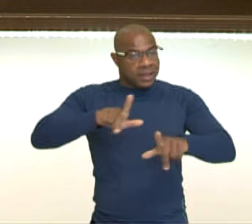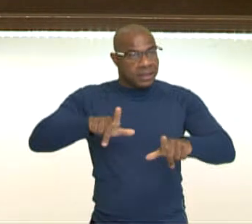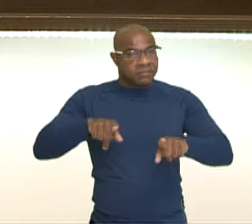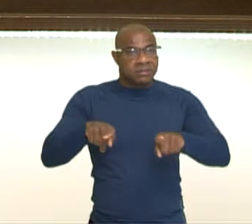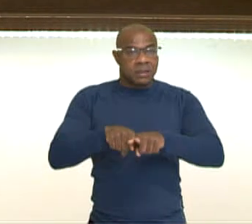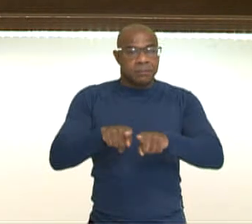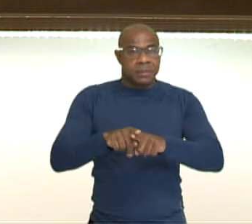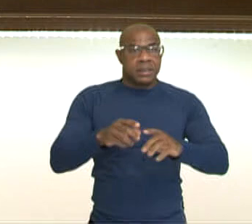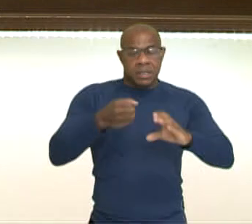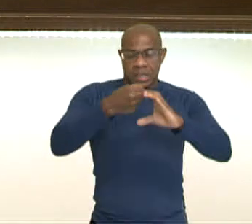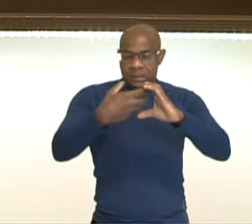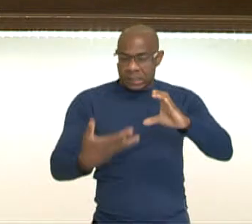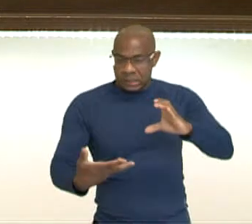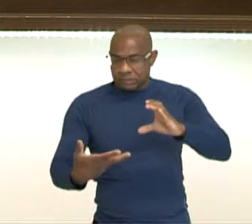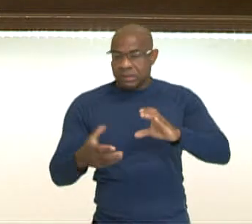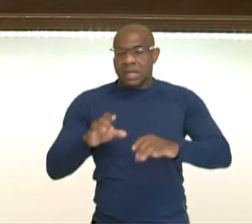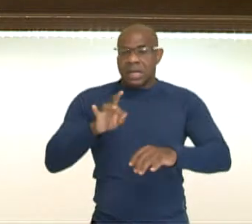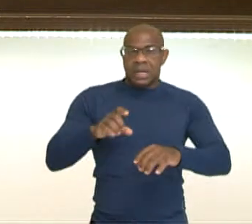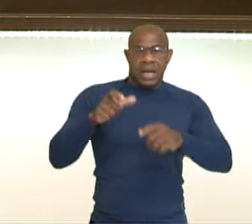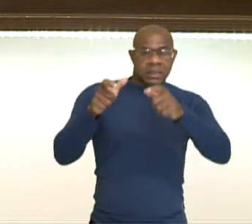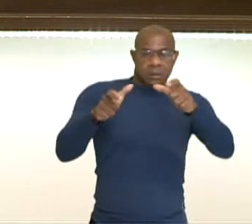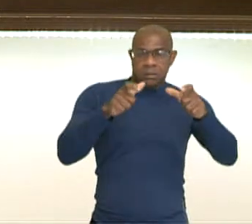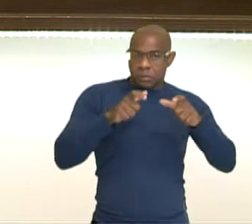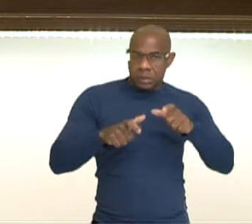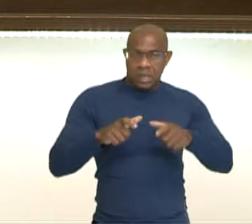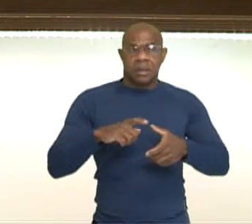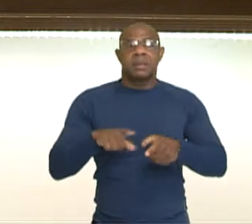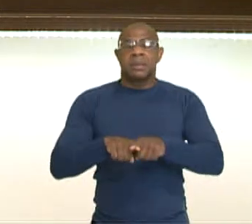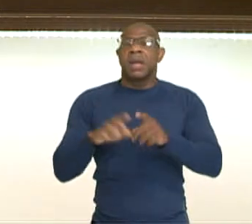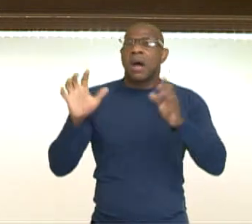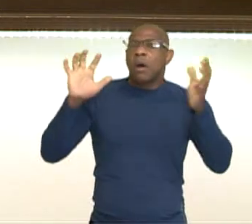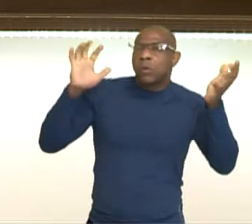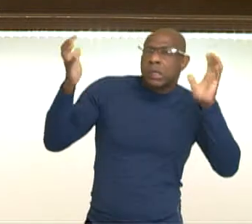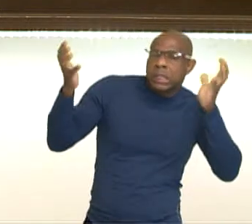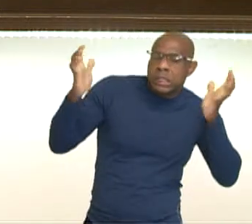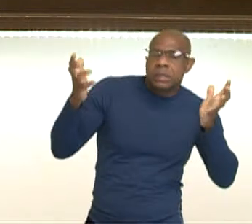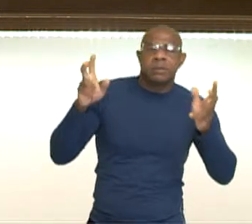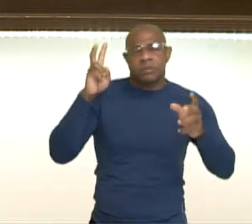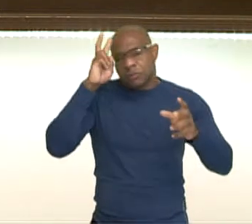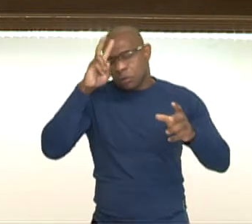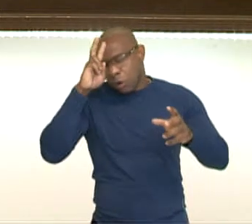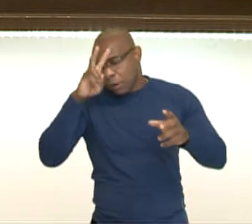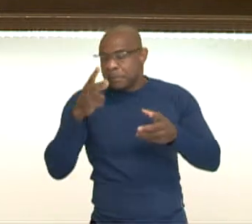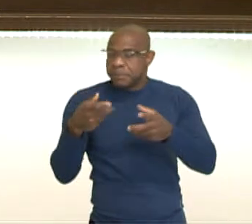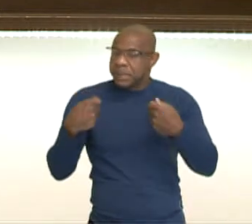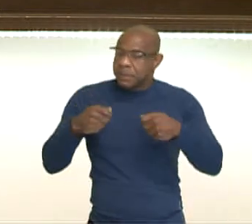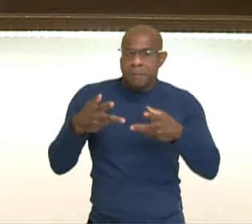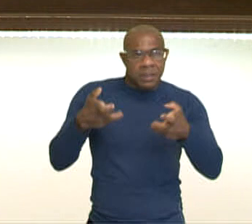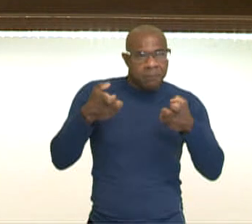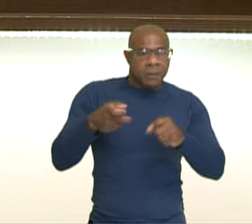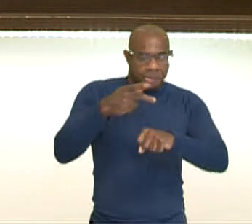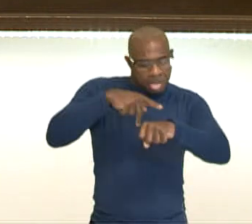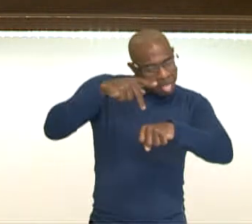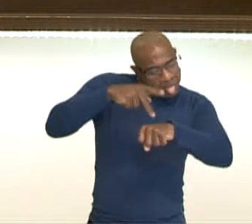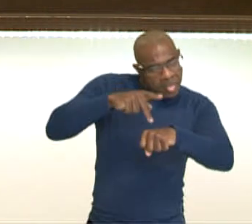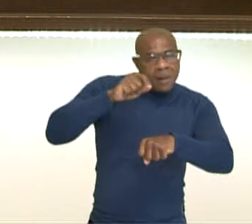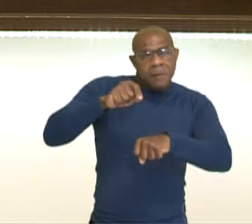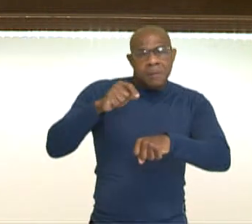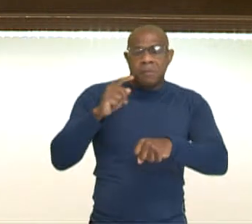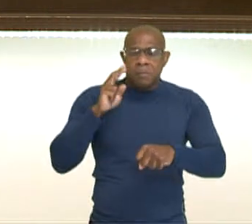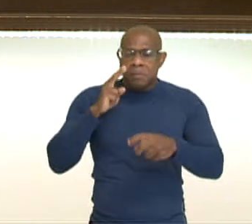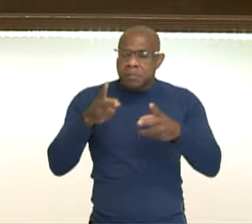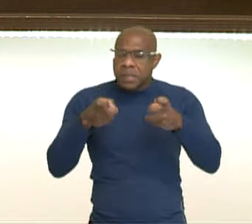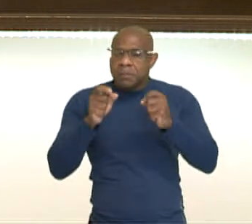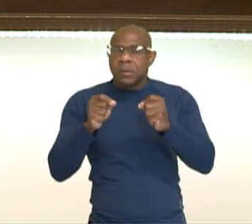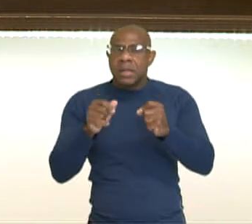inerentes de cada região, muitas vezes reflexo do clima, da vegetação, da história, ou seja, nação como sendo um